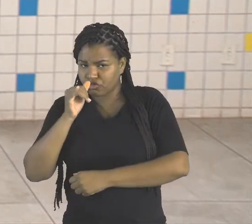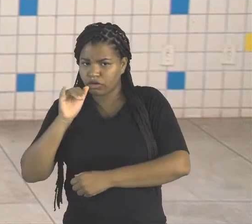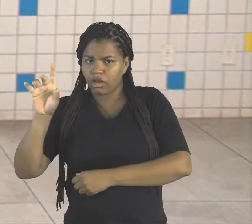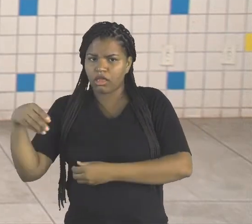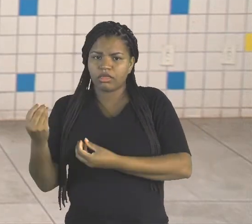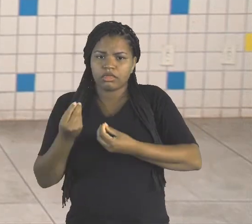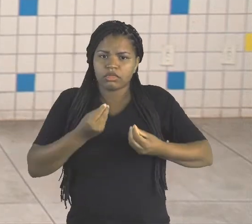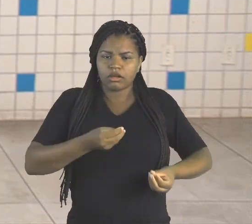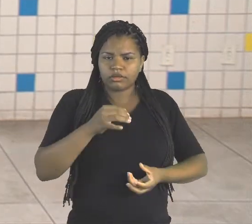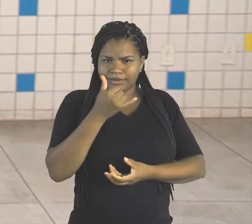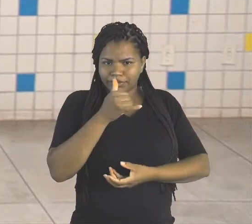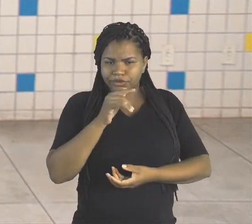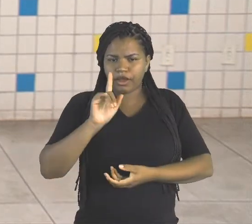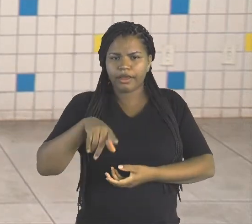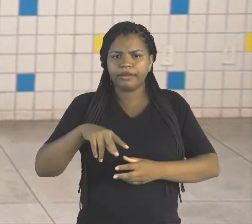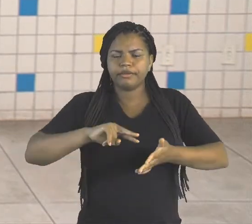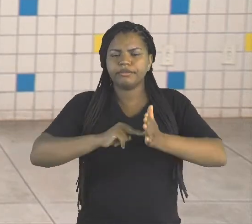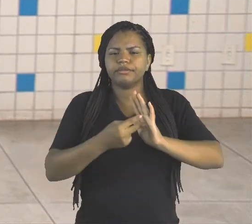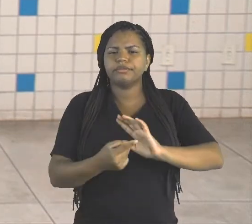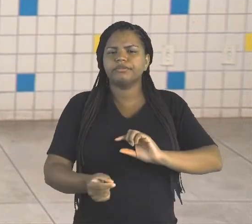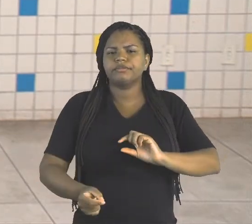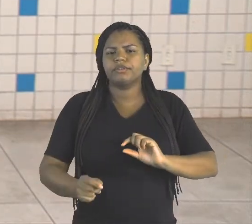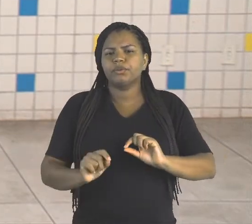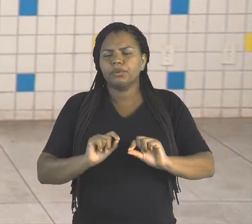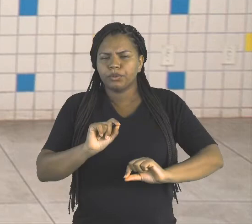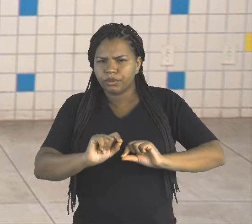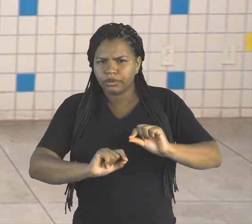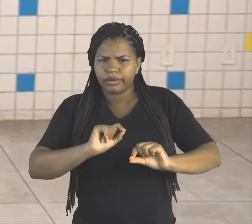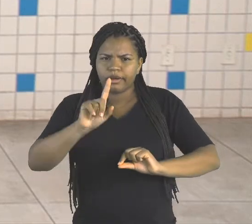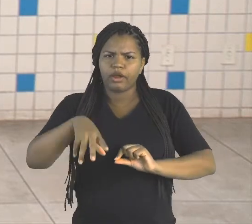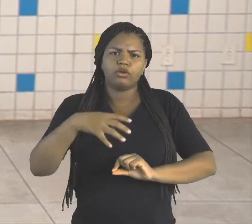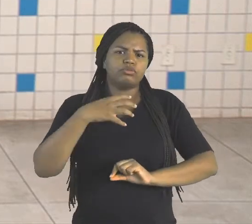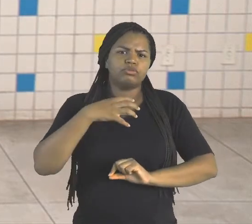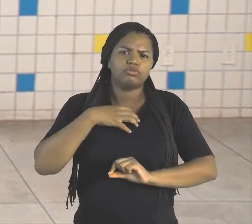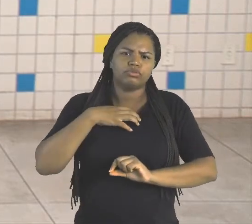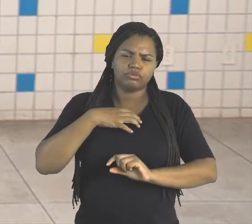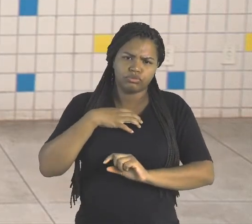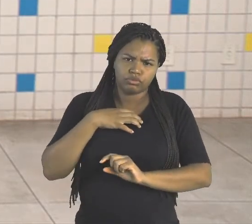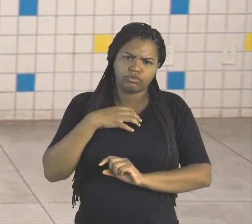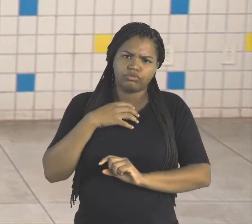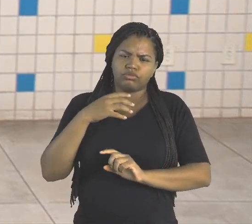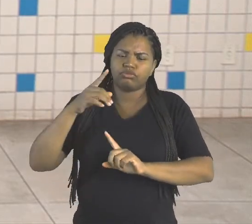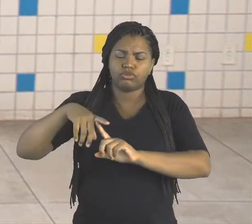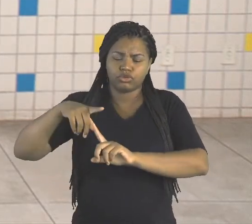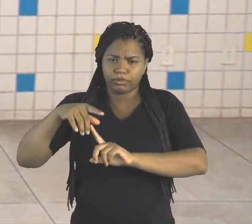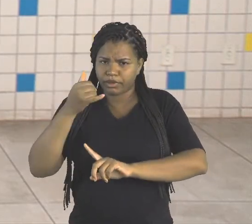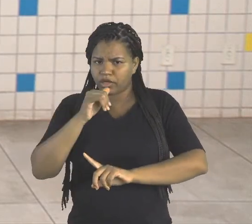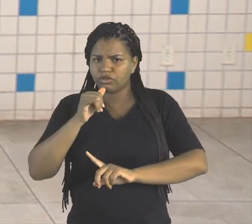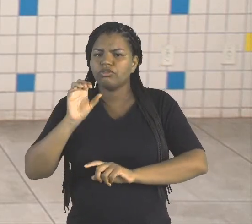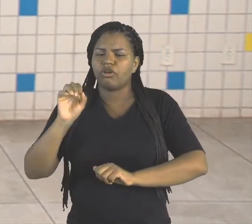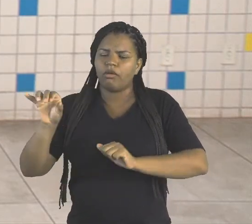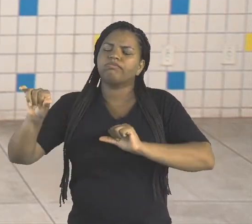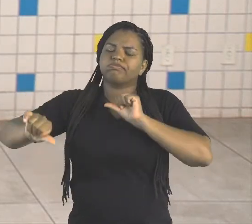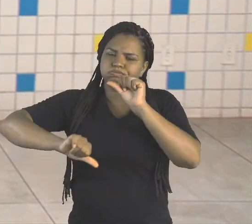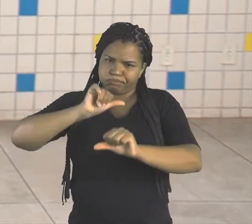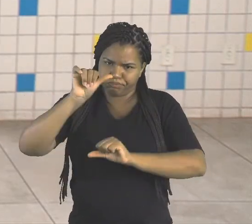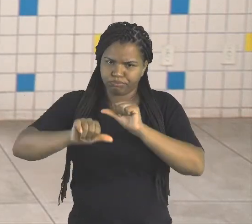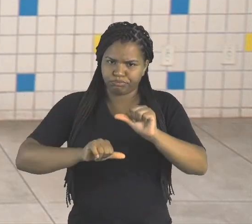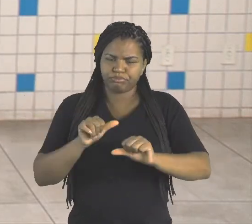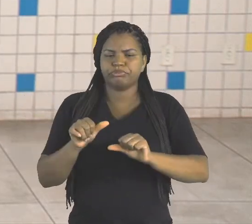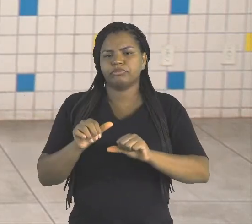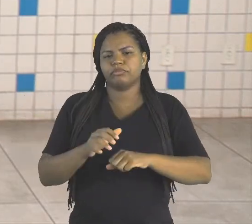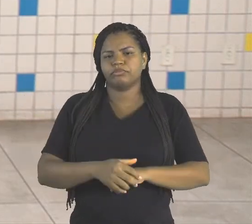significa o quê, pessoal? Significa que alguma forma de energia foi transformada em energia elétrica. Nas pilhas